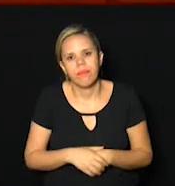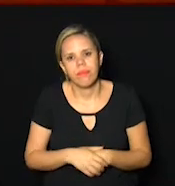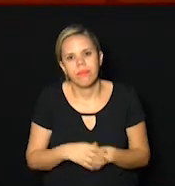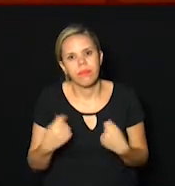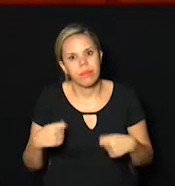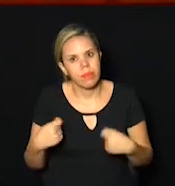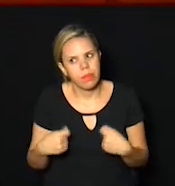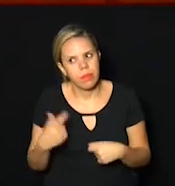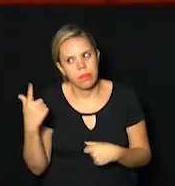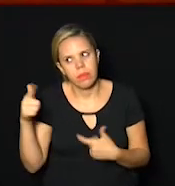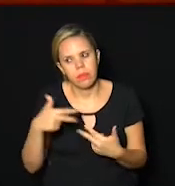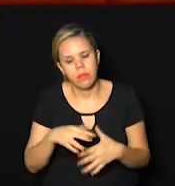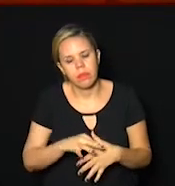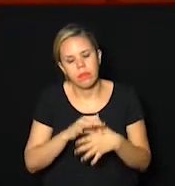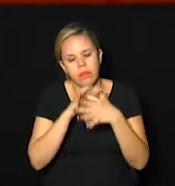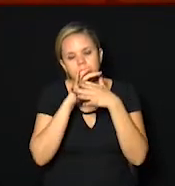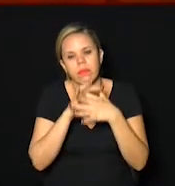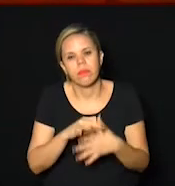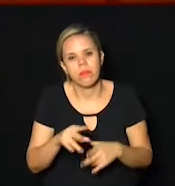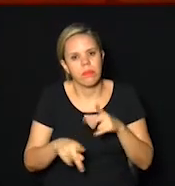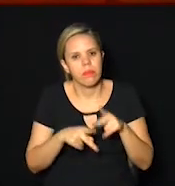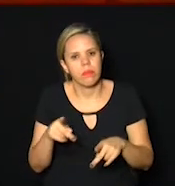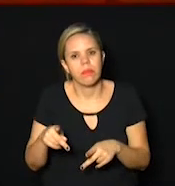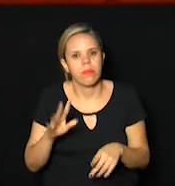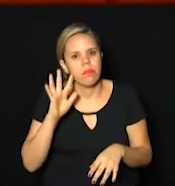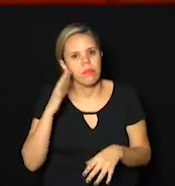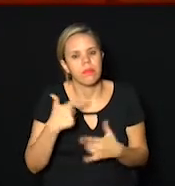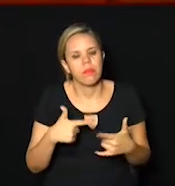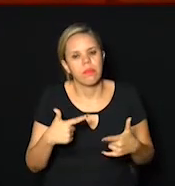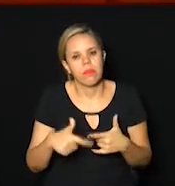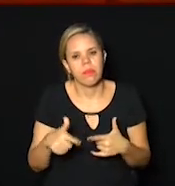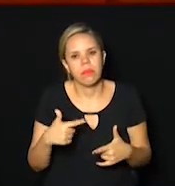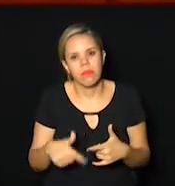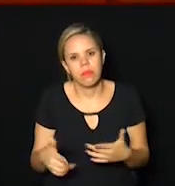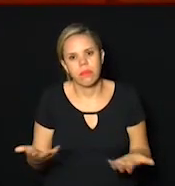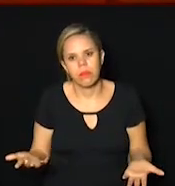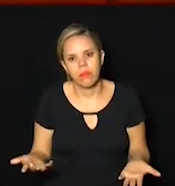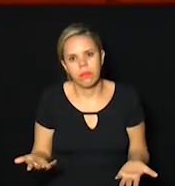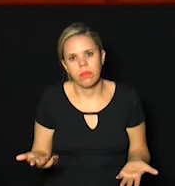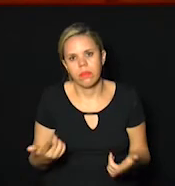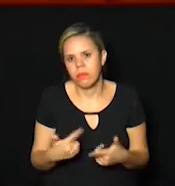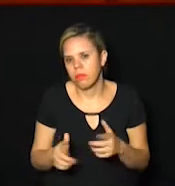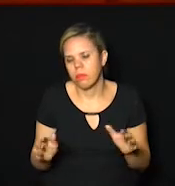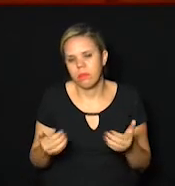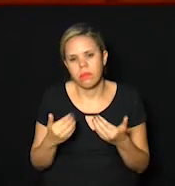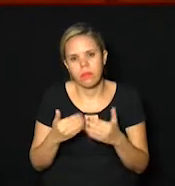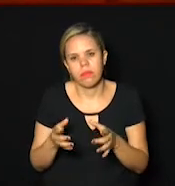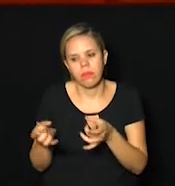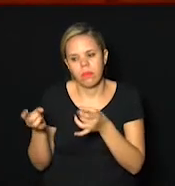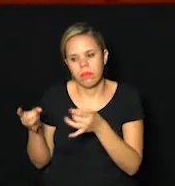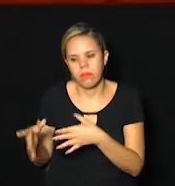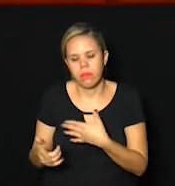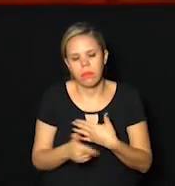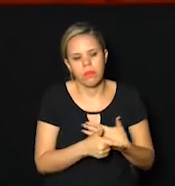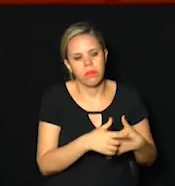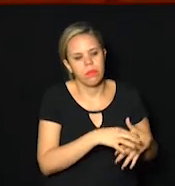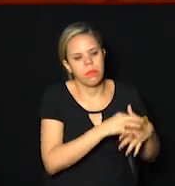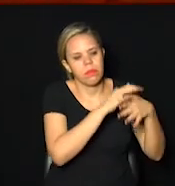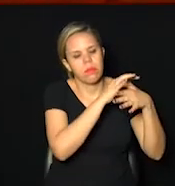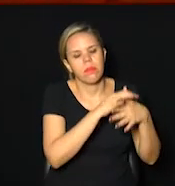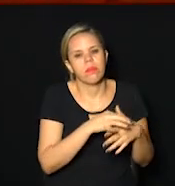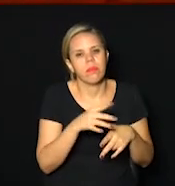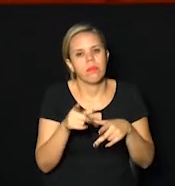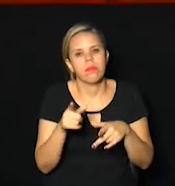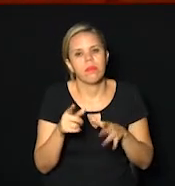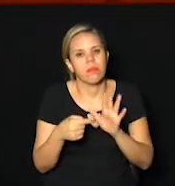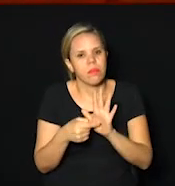precisar de uma outra liderança, de uma outra pessoa para resolver aquele problema. Não tem problema abrir mão do papel da liderança quando se